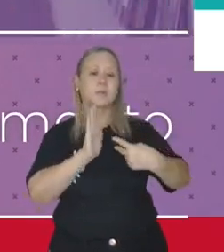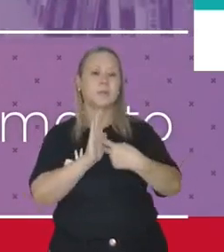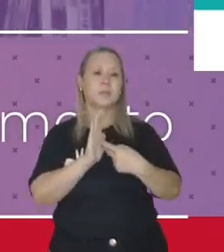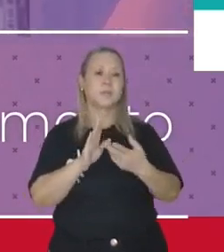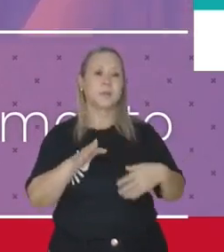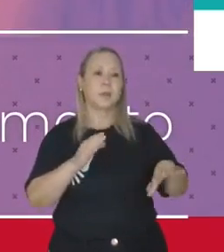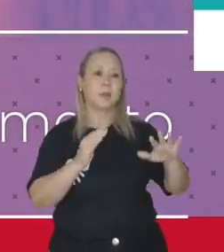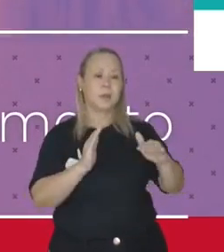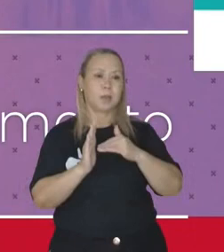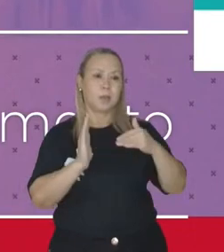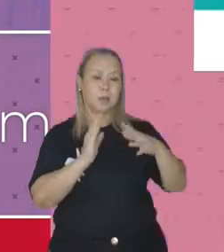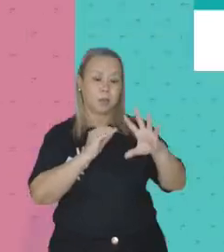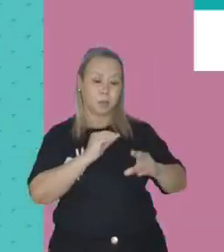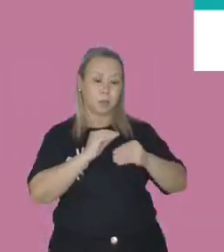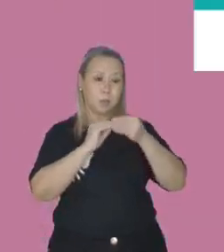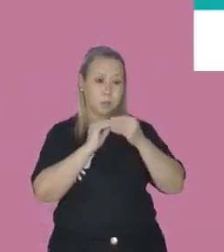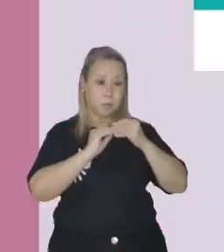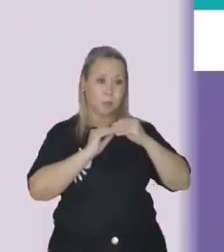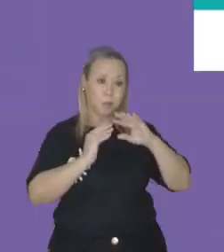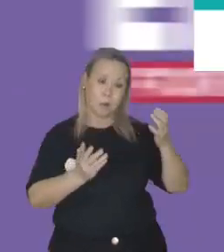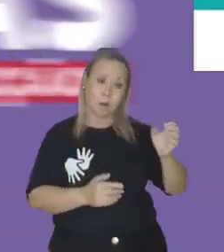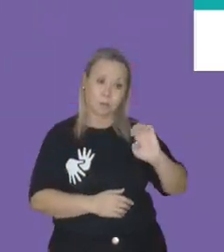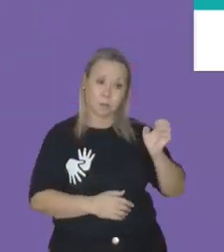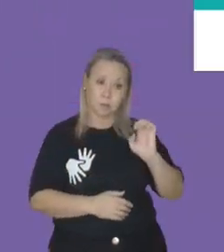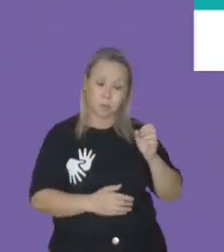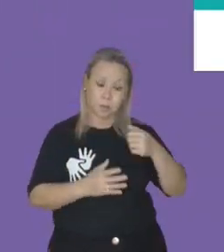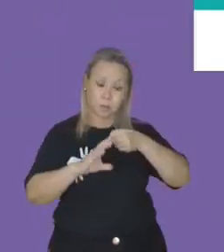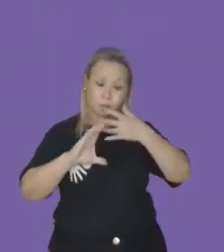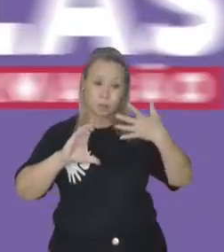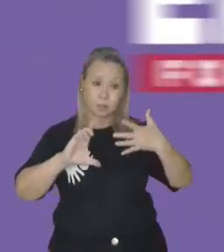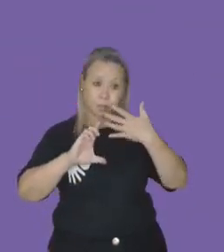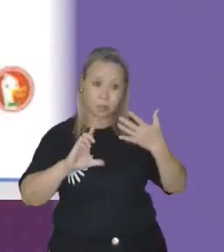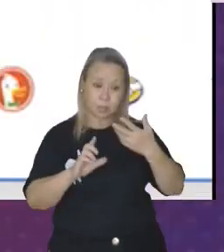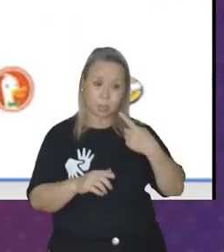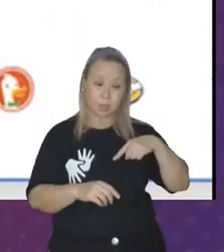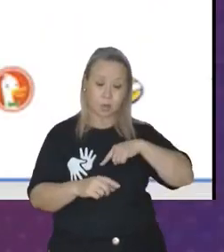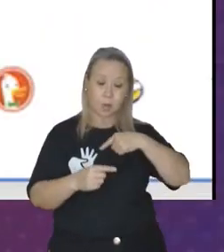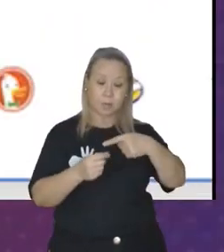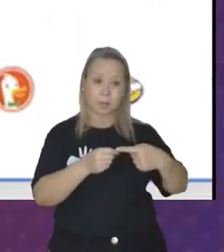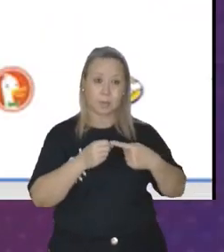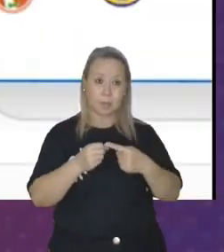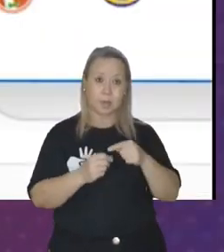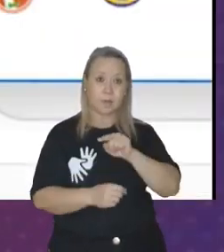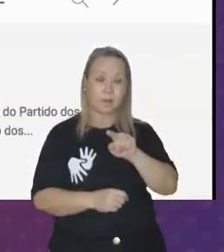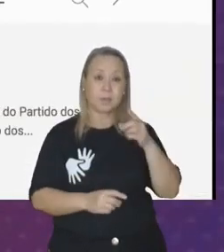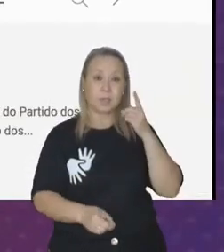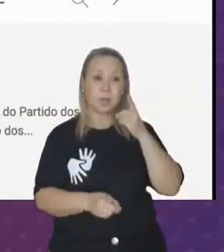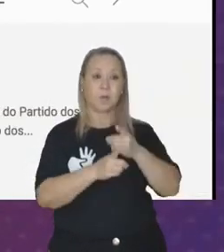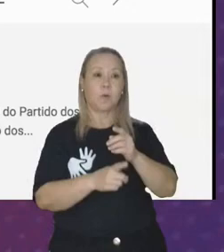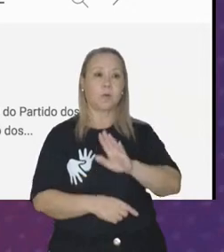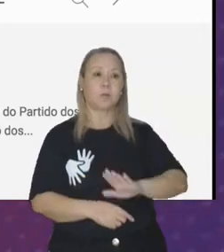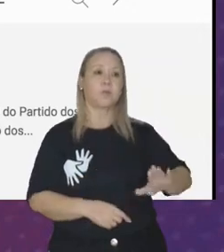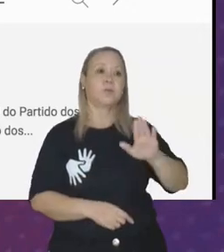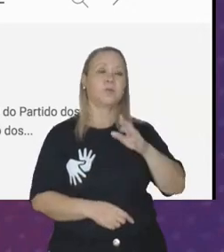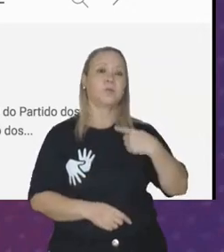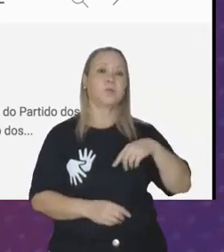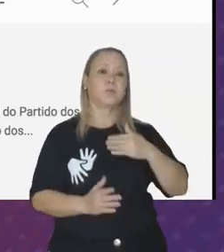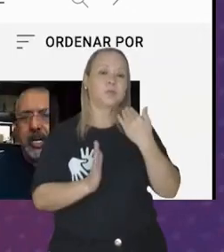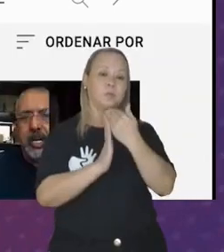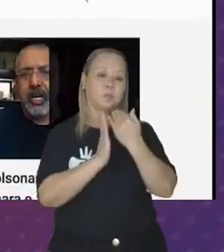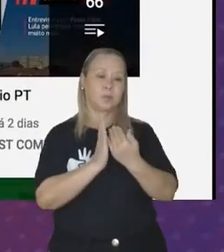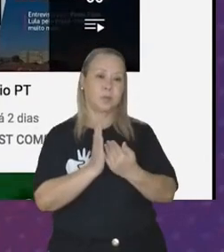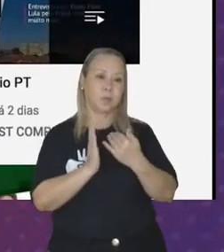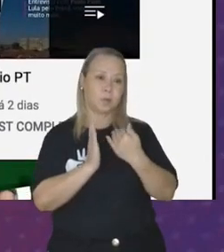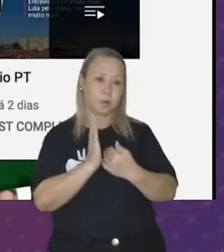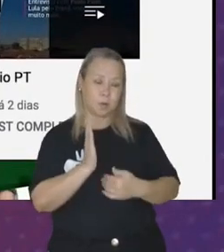incorporar a dimensão de gênero no planejamento das nossas cidades. Você encontra todos os nossos programas na